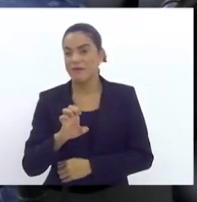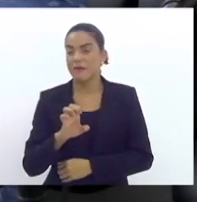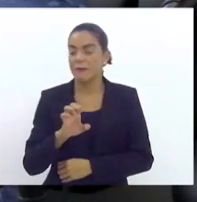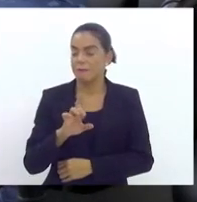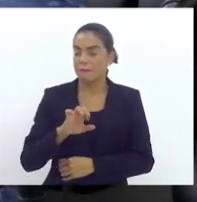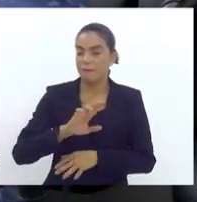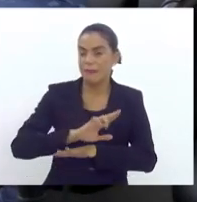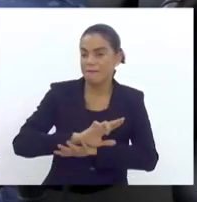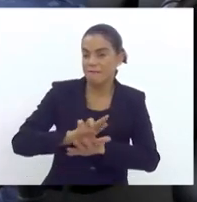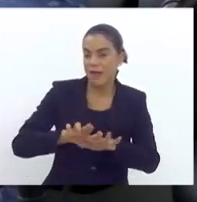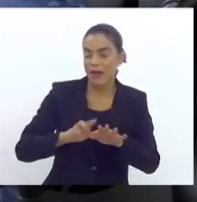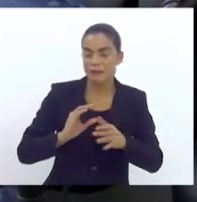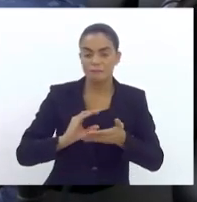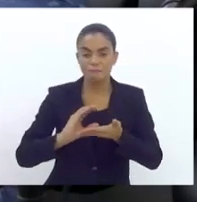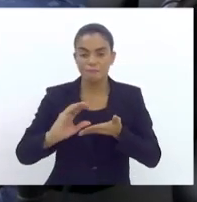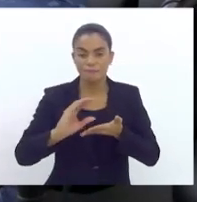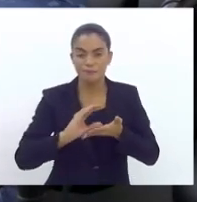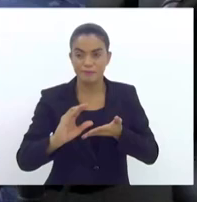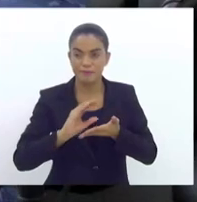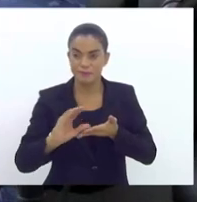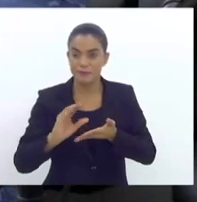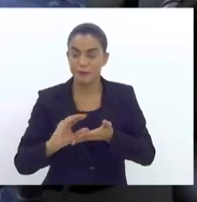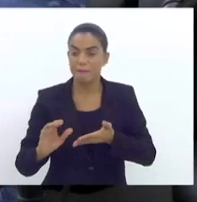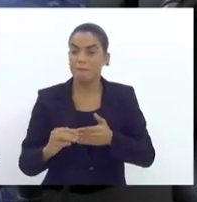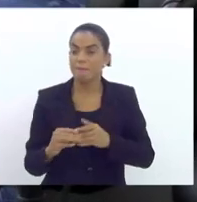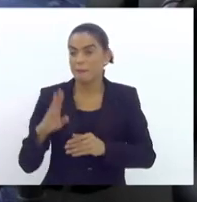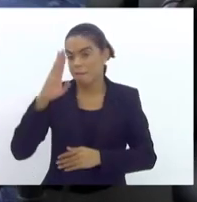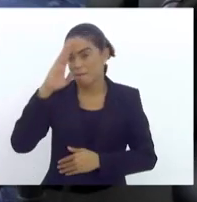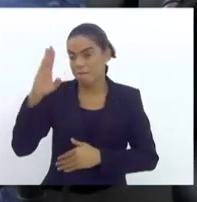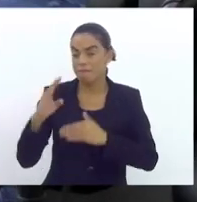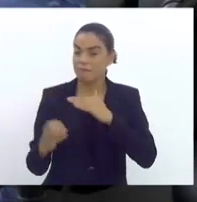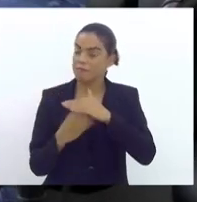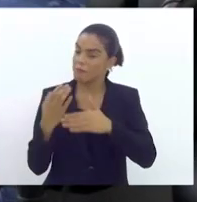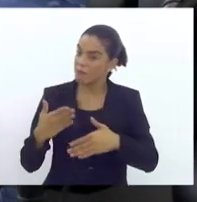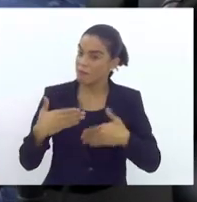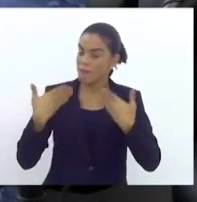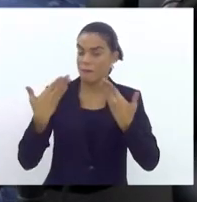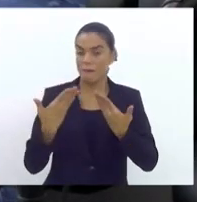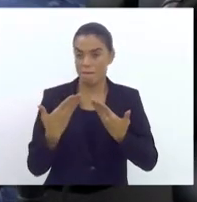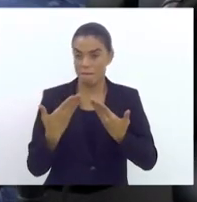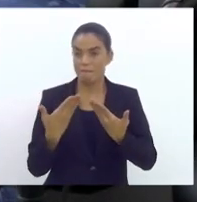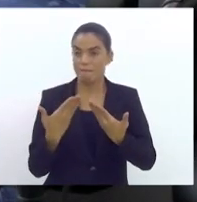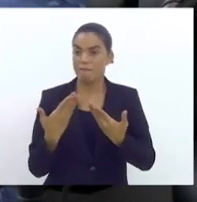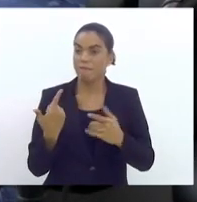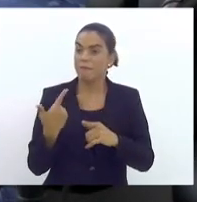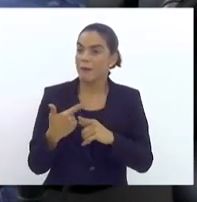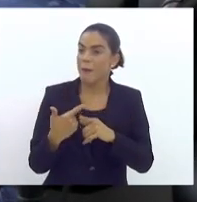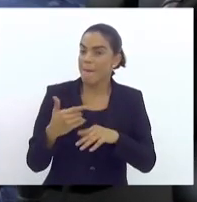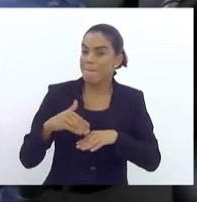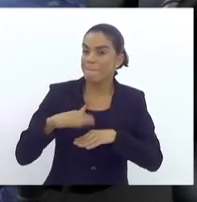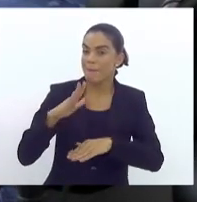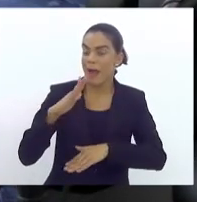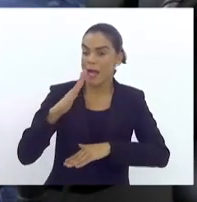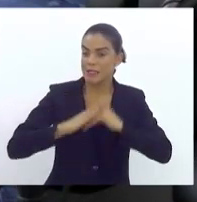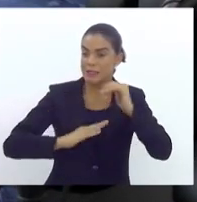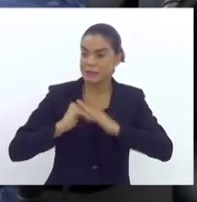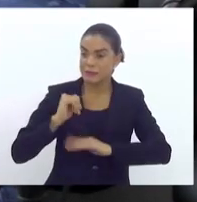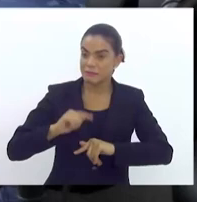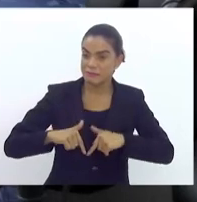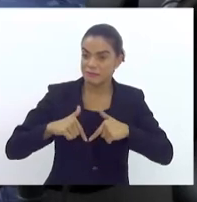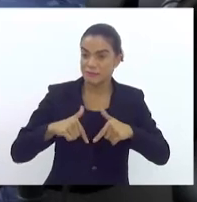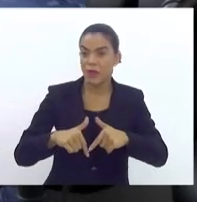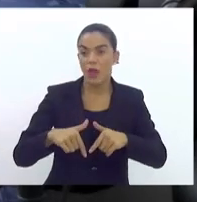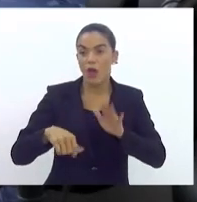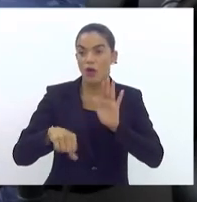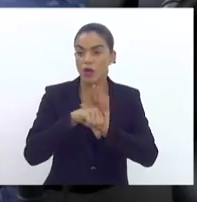Google Amazon os principais provedores de me surpreendeu o crime que é mais praticado no mundo virtual é